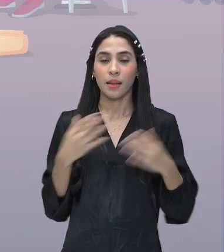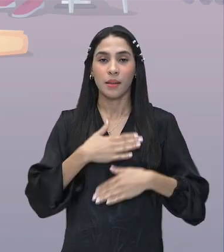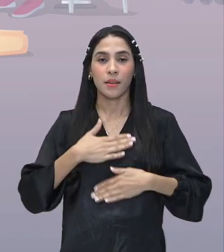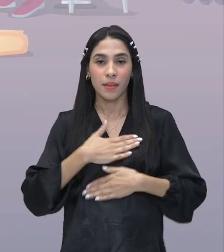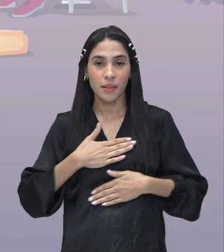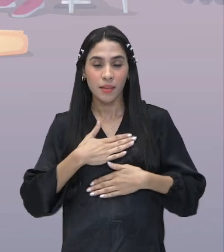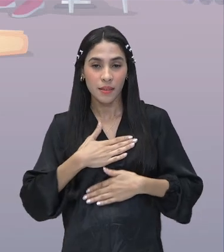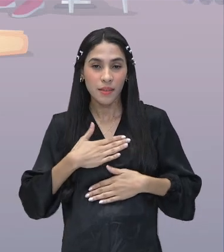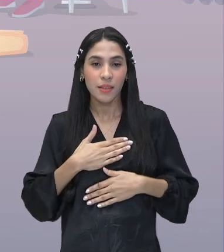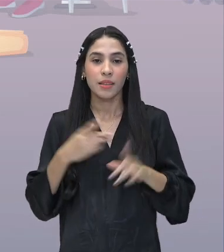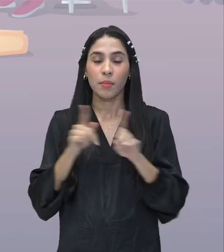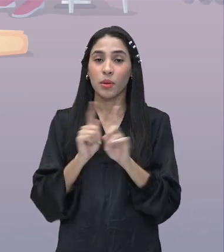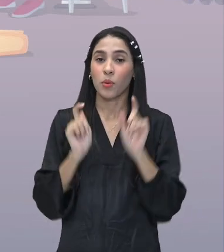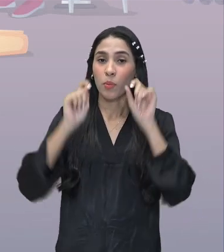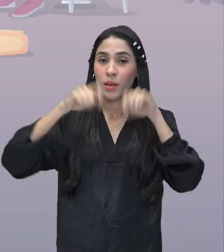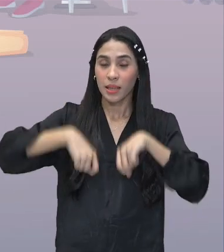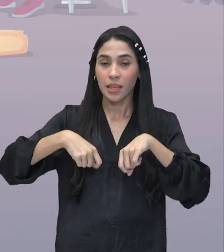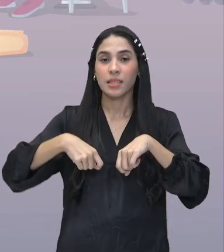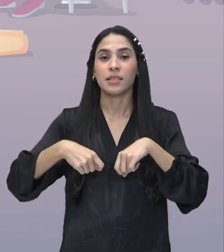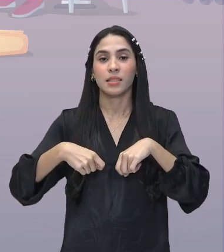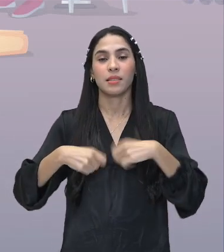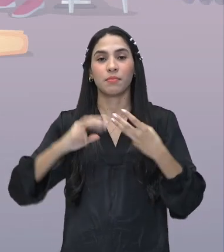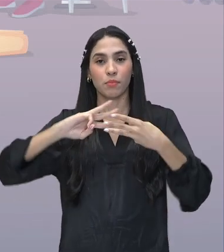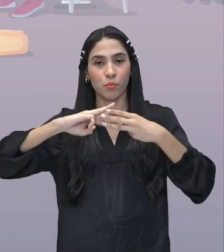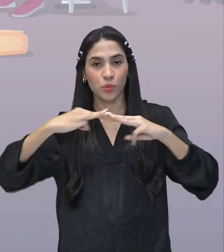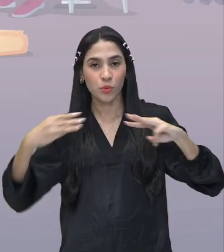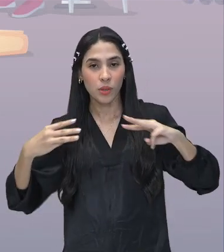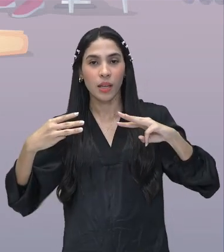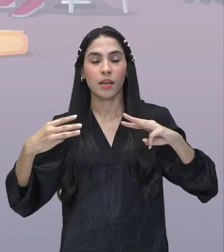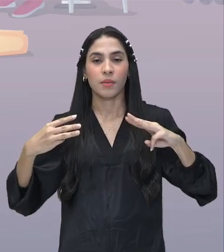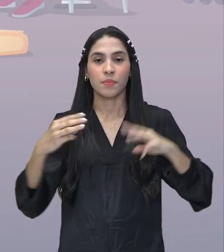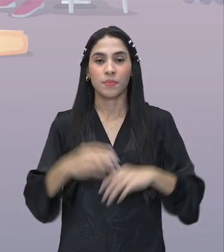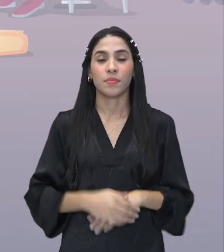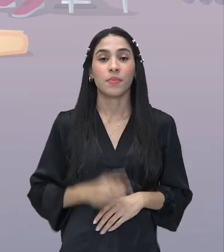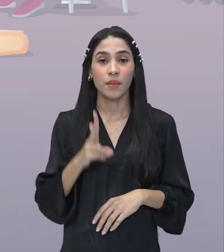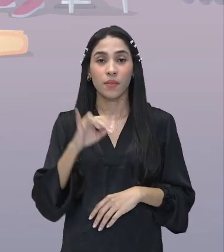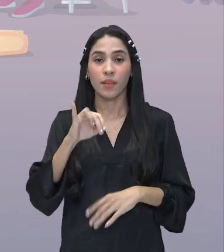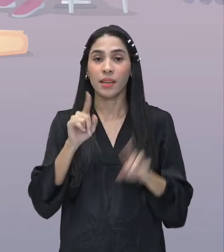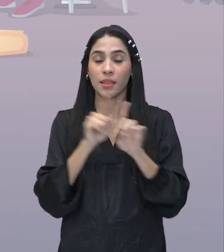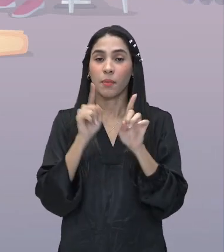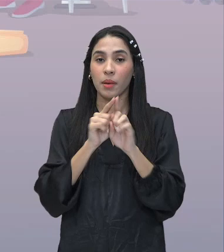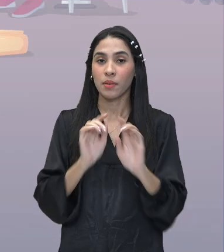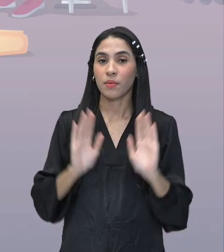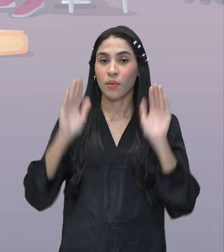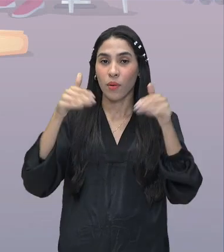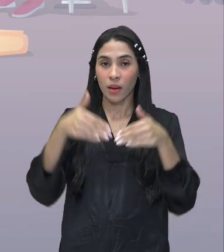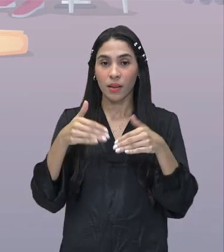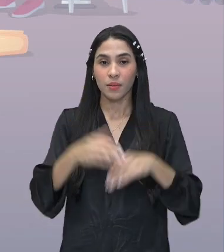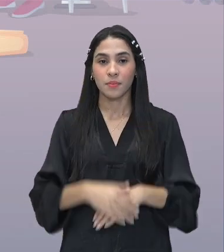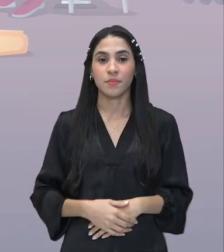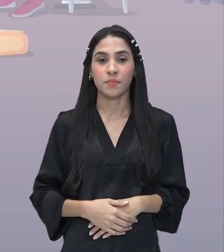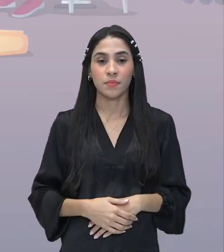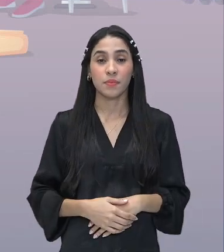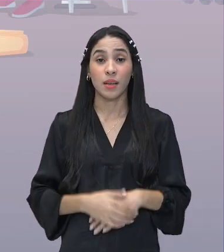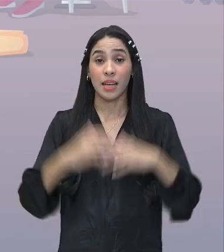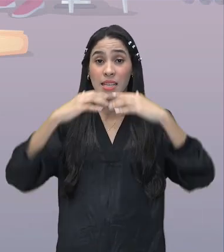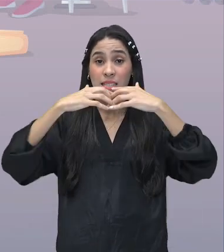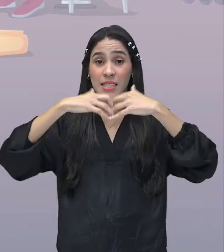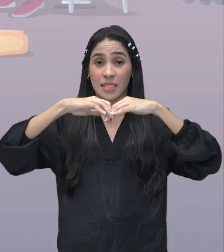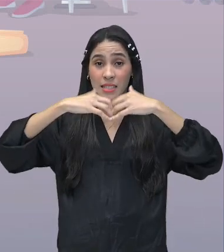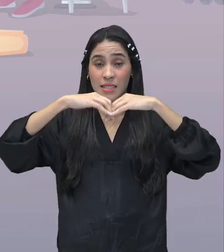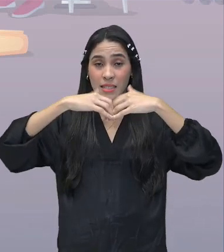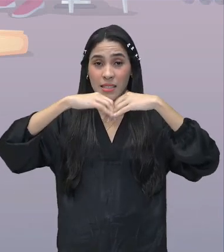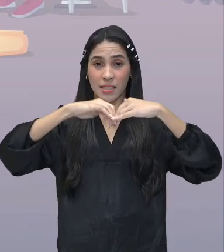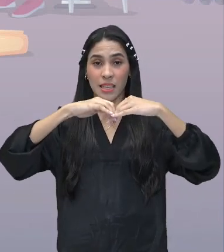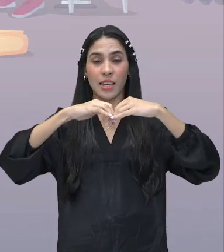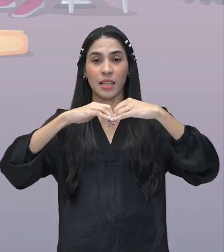competências físicas, né, trabalhar força muscular, por exemplo, vai trabalhar também o nosso cérebro, através